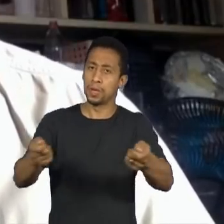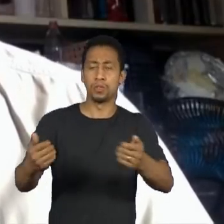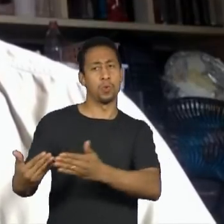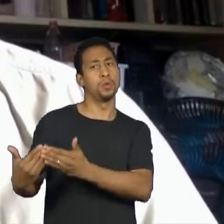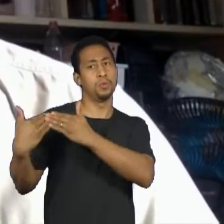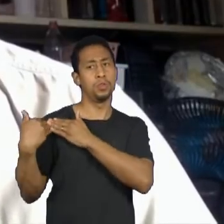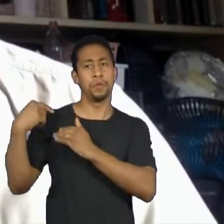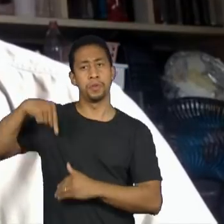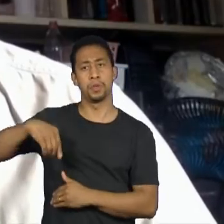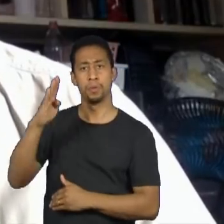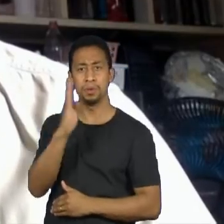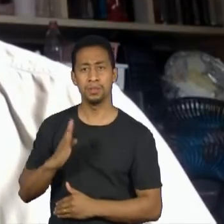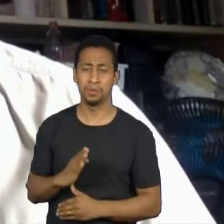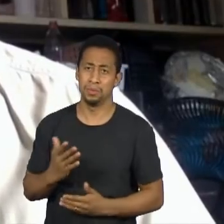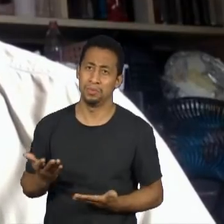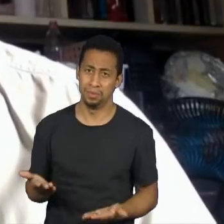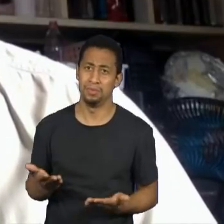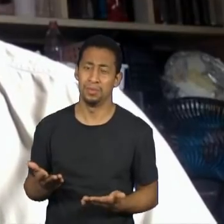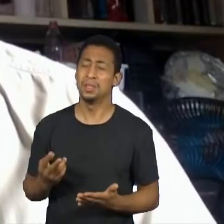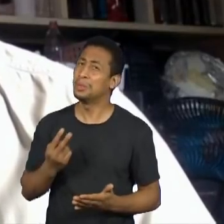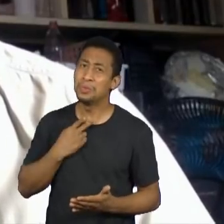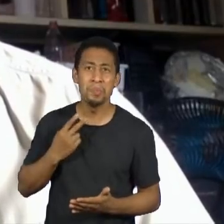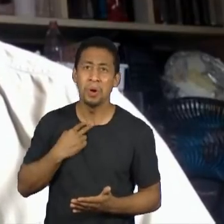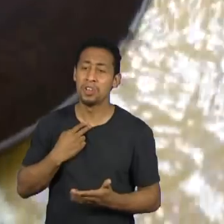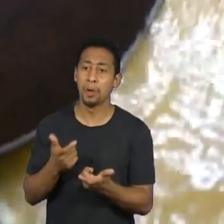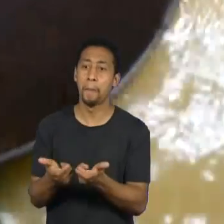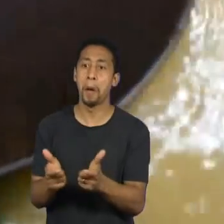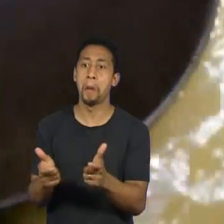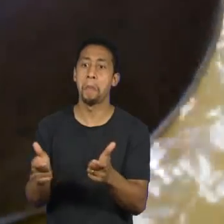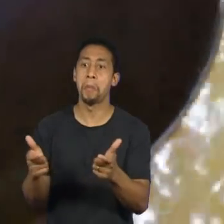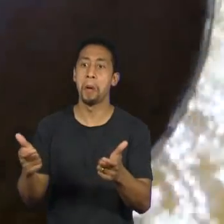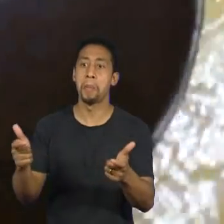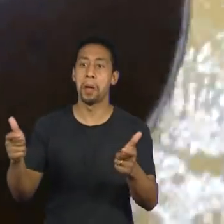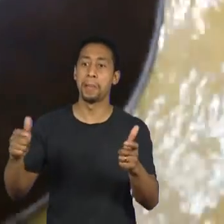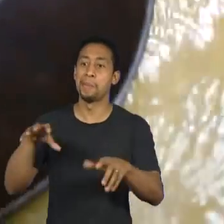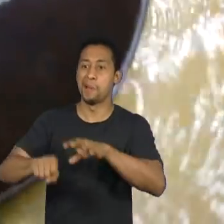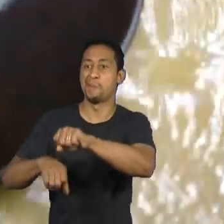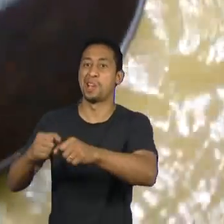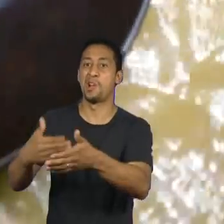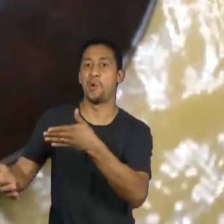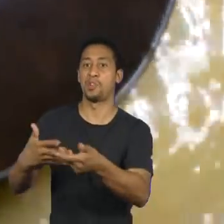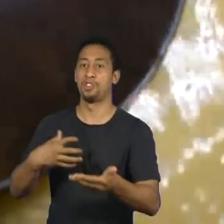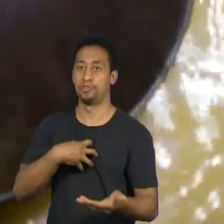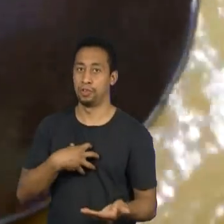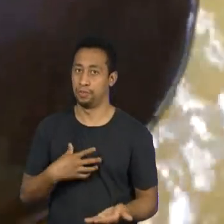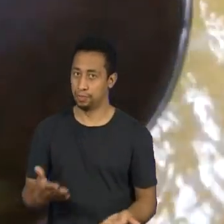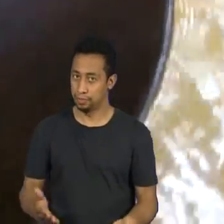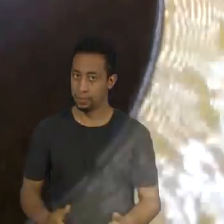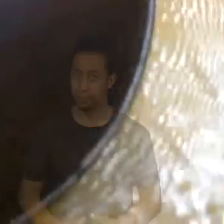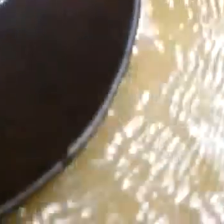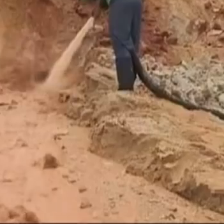no país. O que não pode acontecer é a gente produzir a qualquer preço.